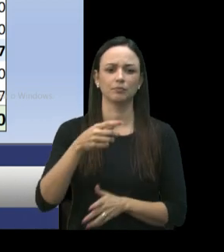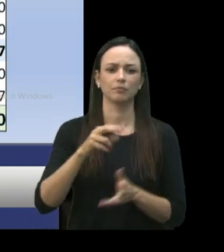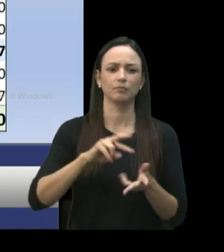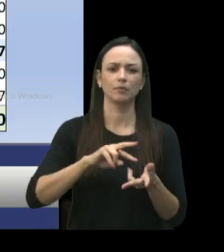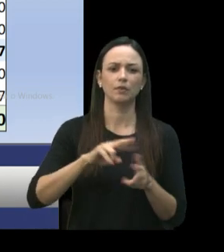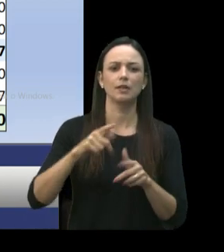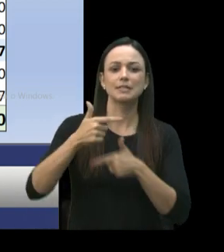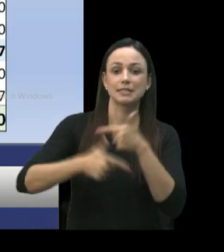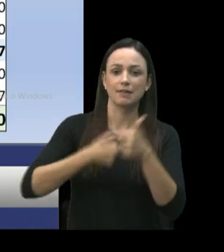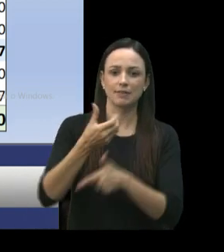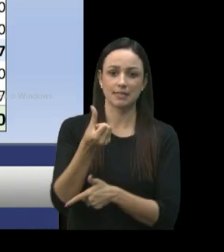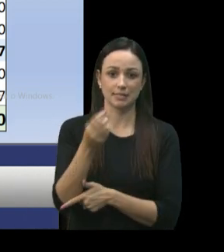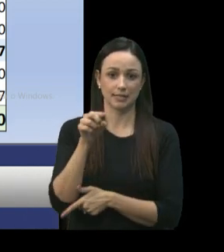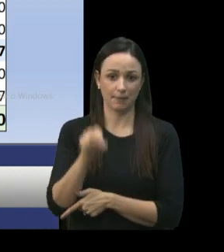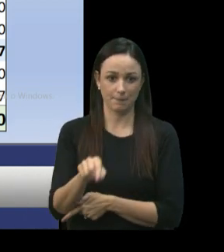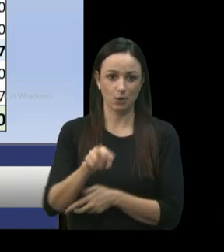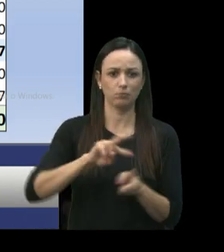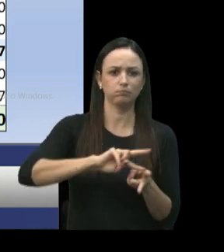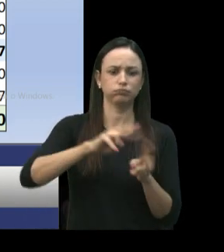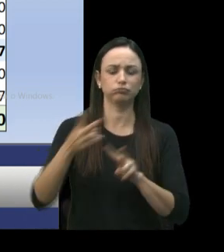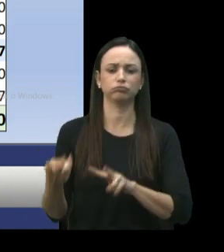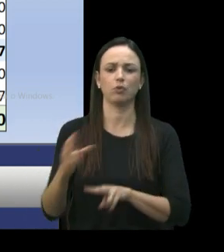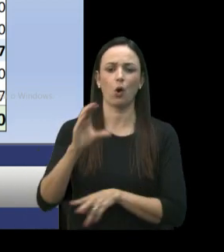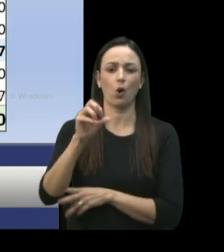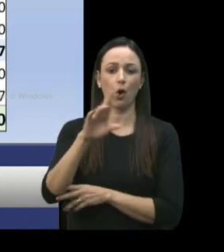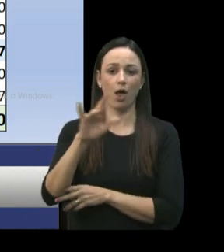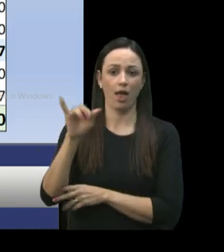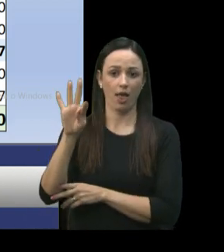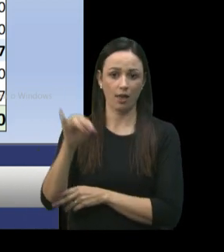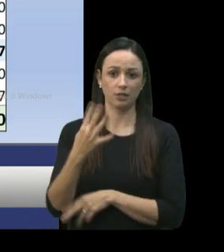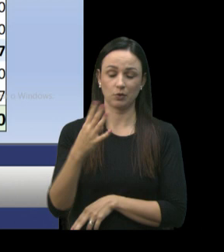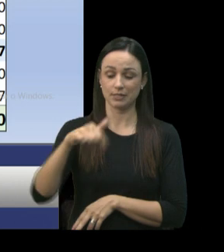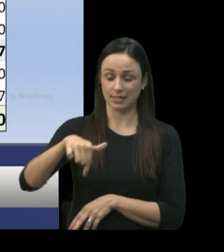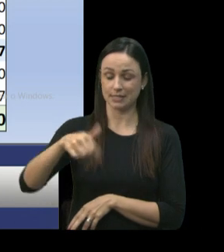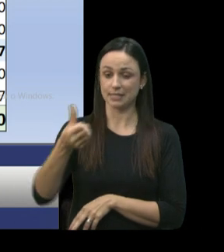60.000. Transferências correntes,